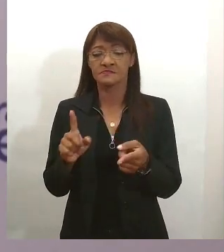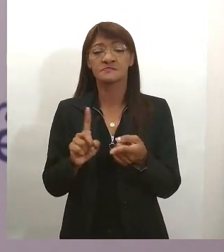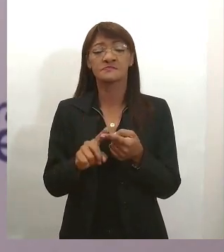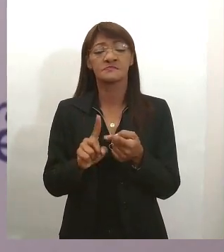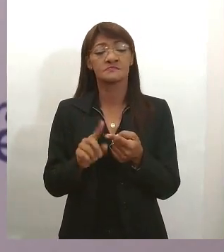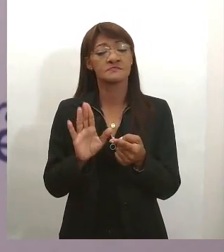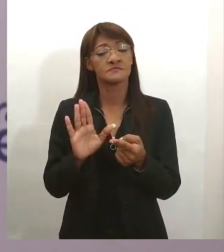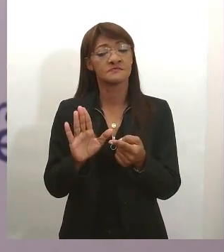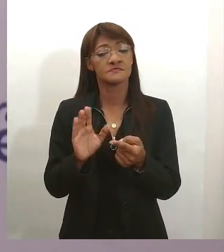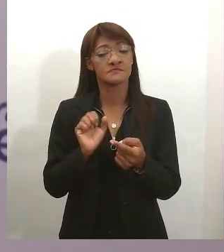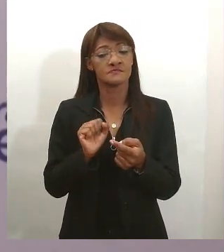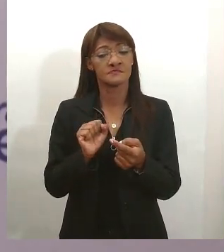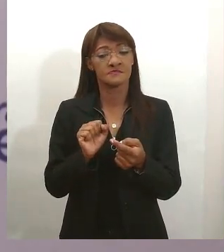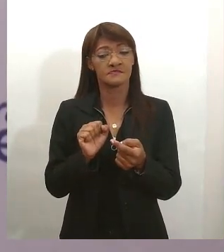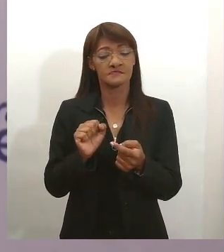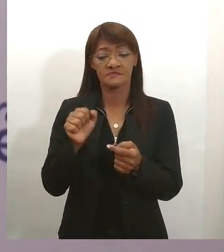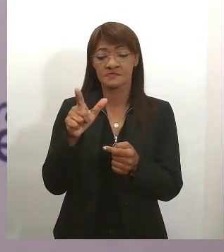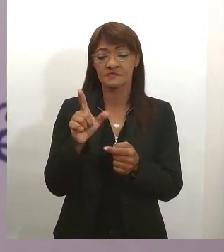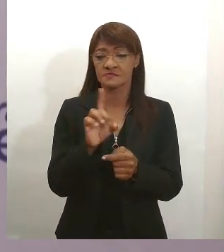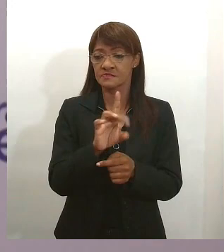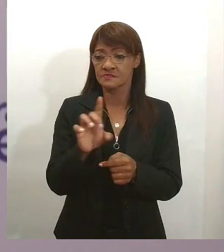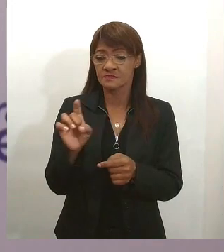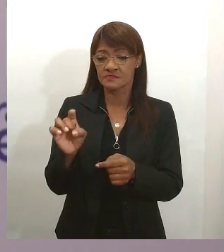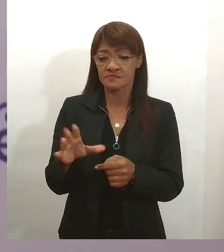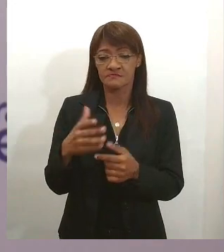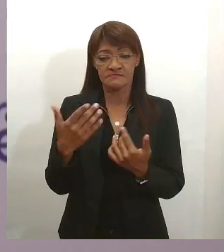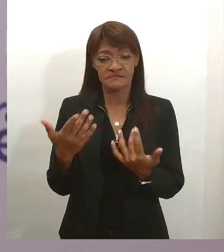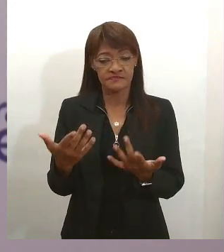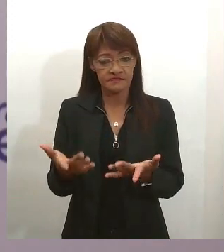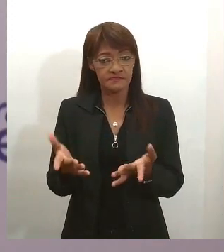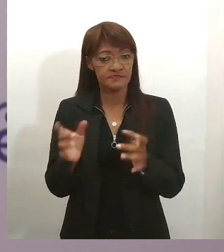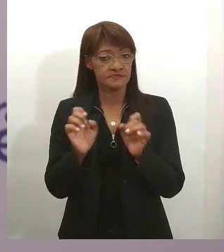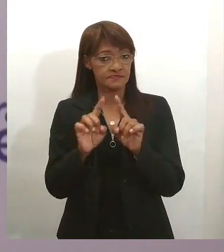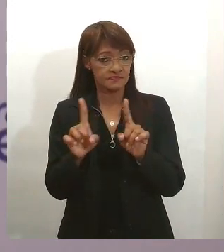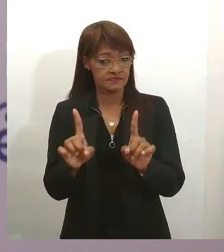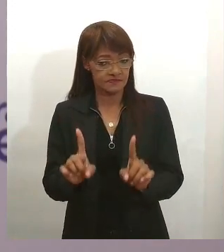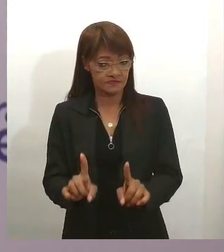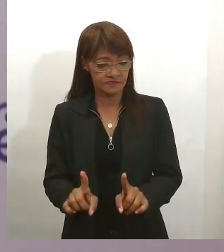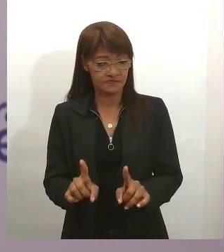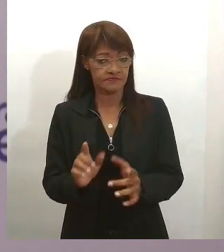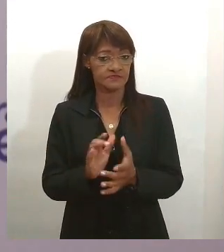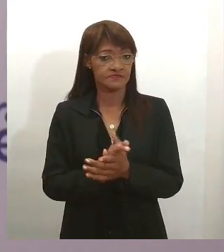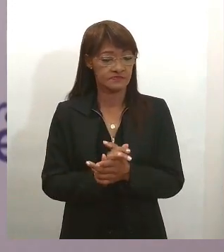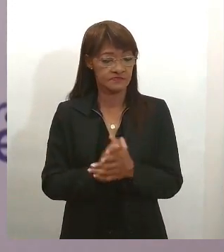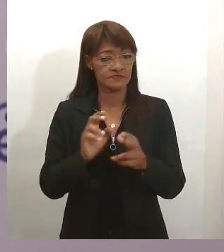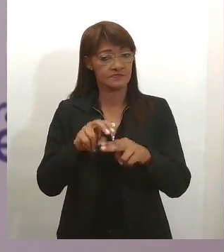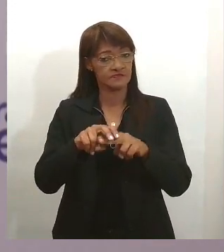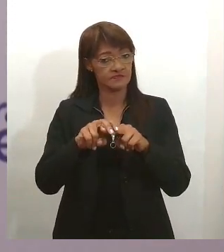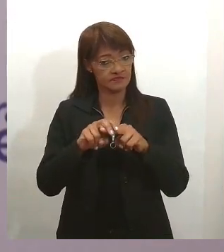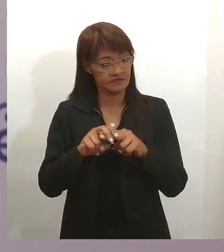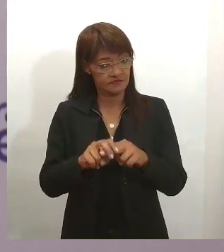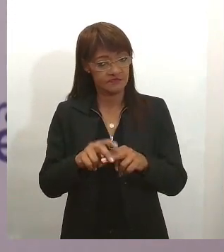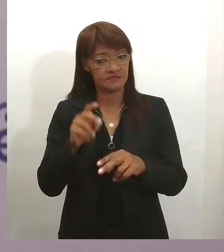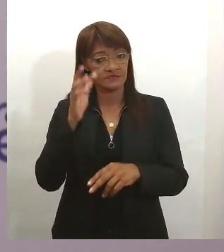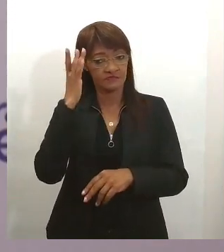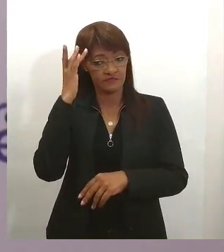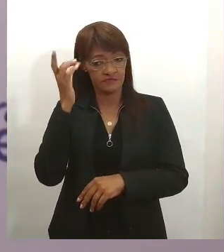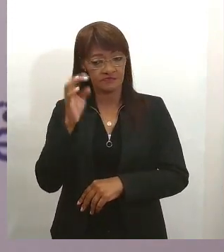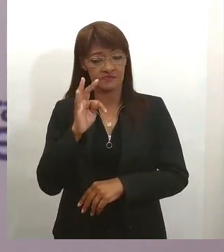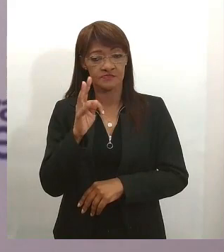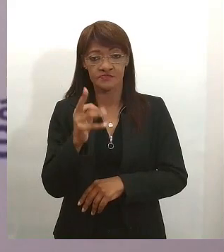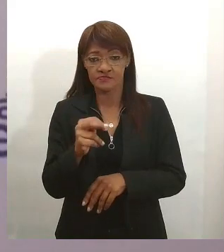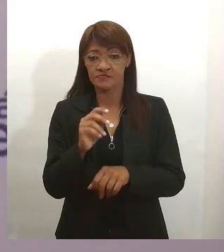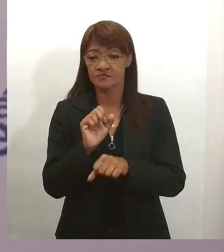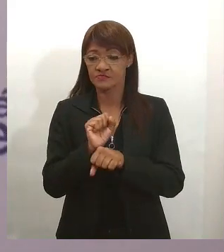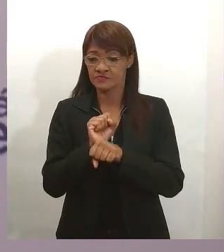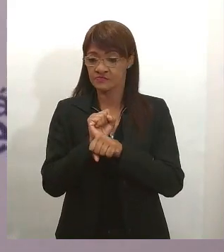Hospitalar de Saúde. Por isso, né, que amanhã haverá essa paralisação, né, em vários